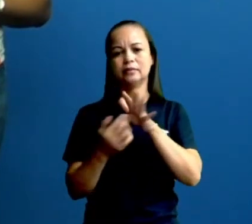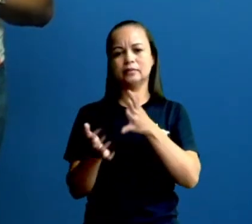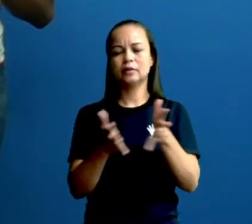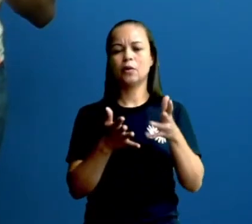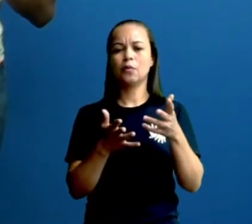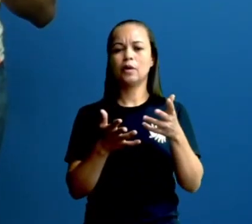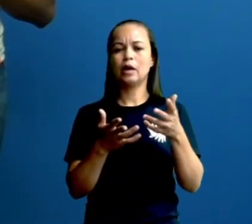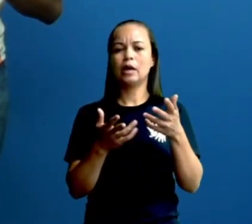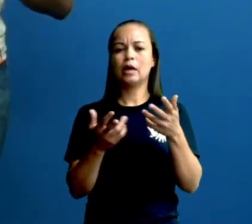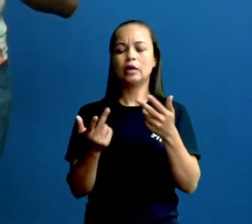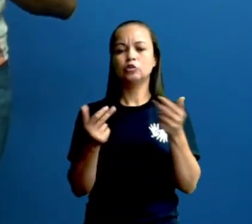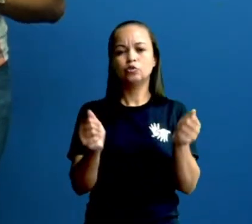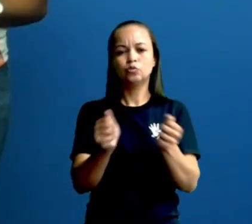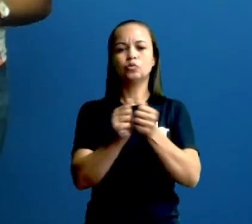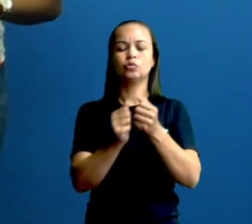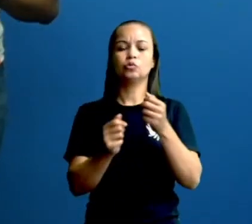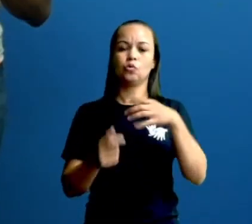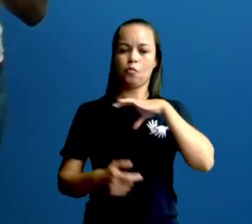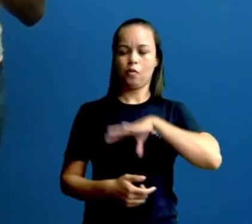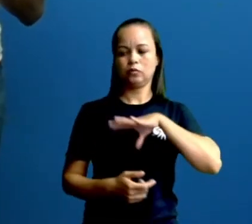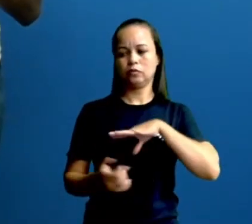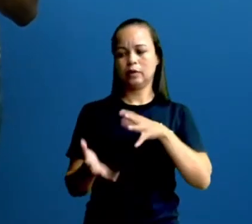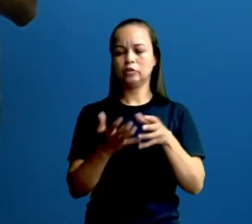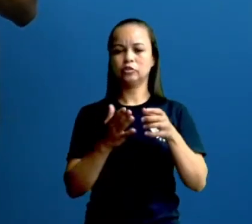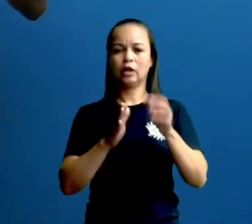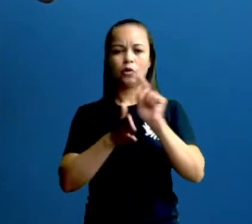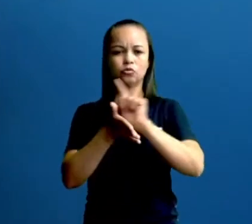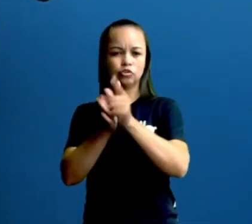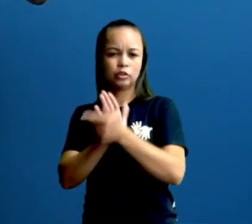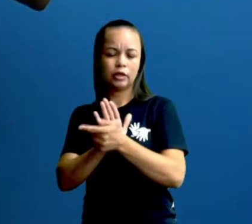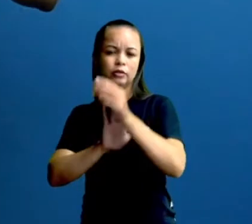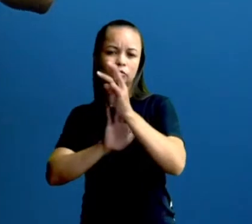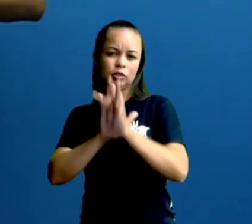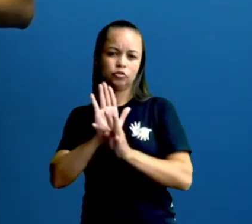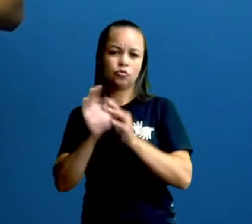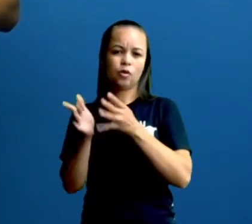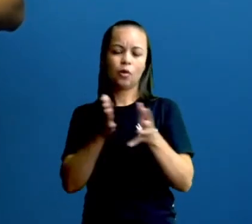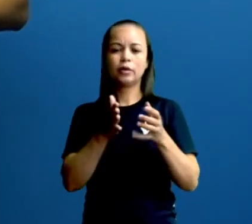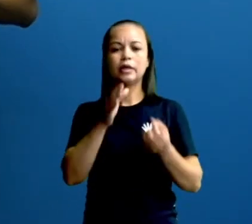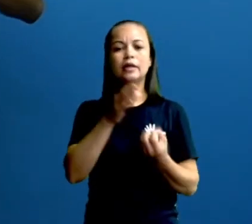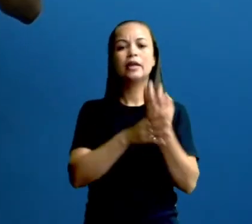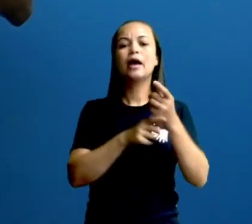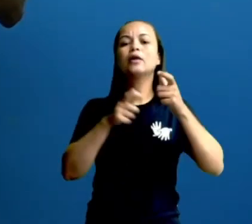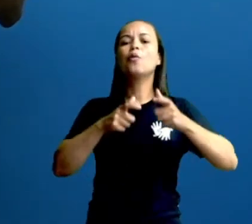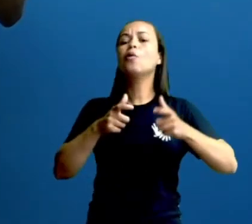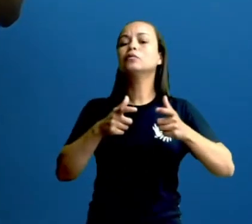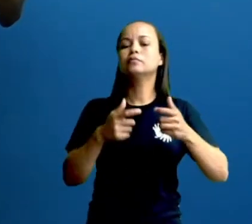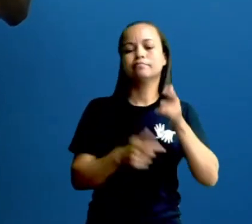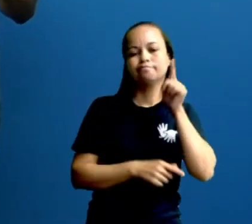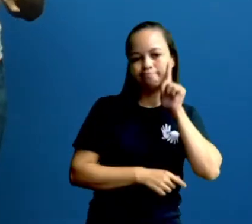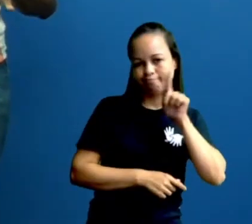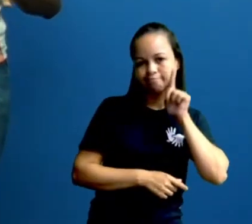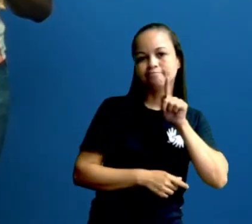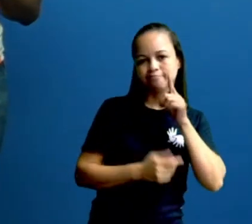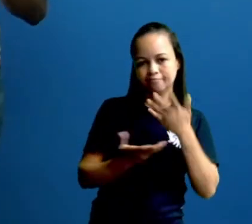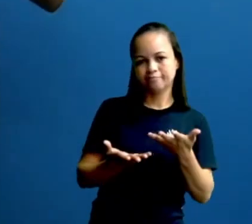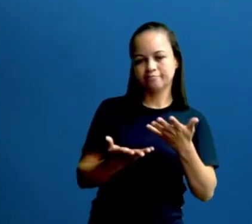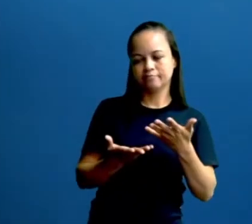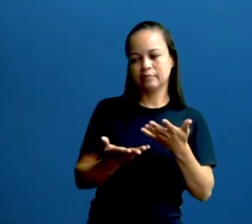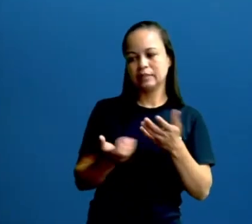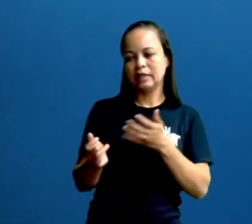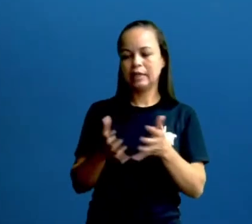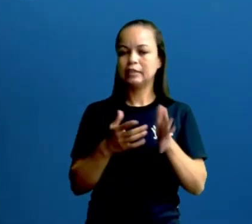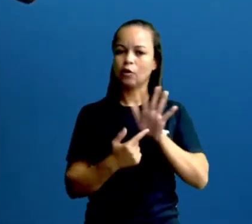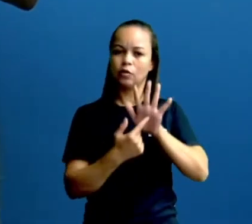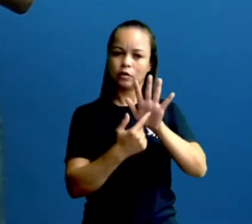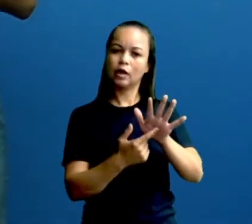língua portuguesa, que é um gênero textual que surgiu onde? Nos Estados Unidos, gente. Então, a gente vem logo aí trazer que ela